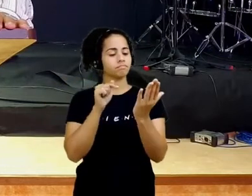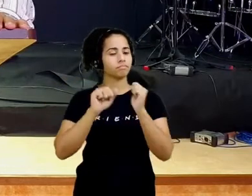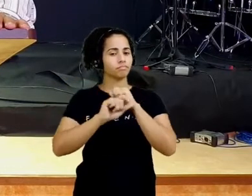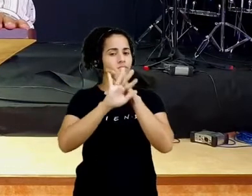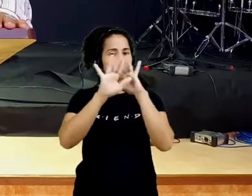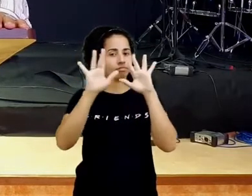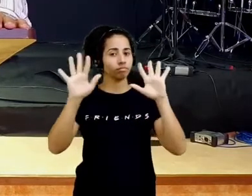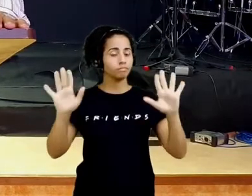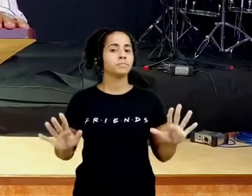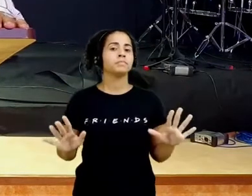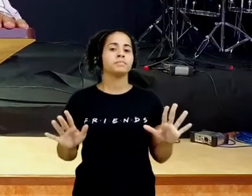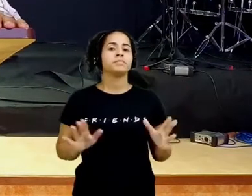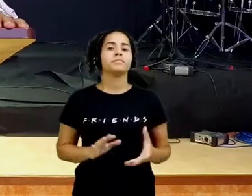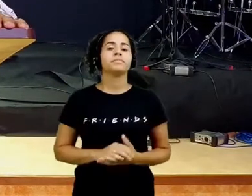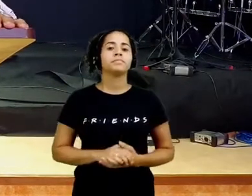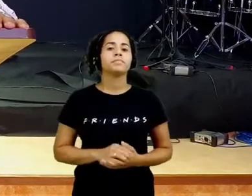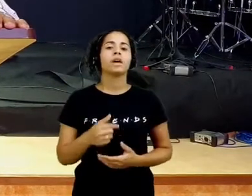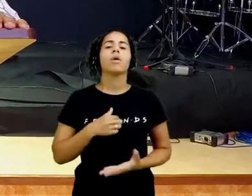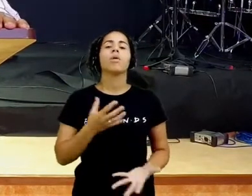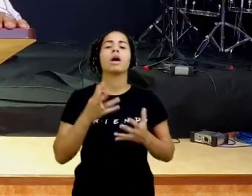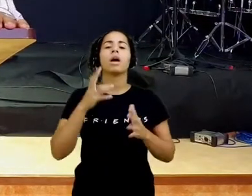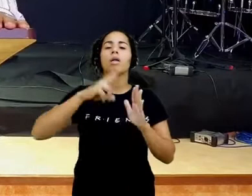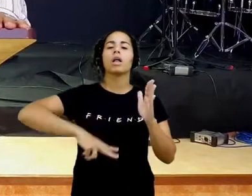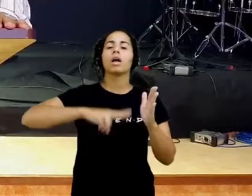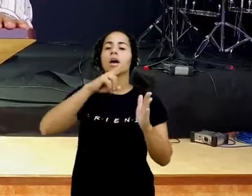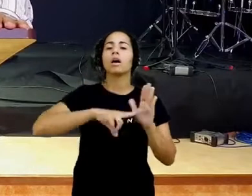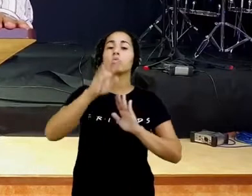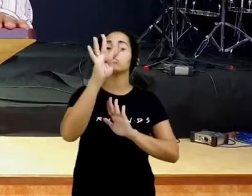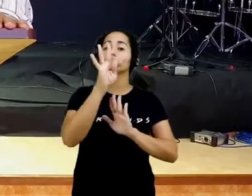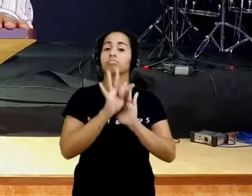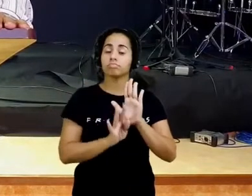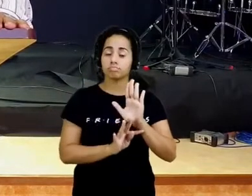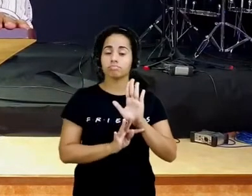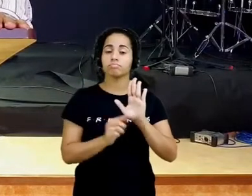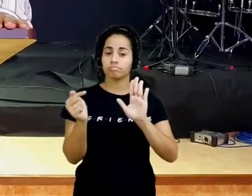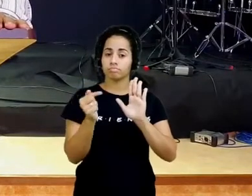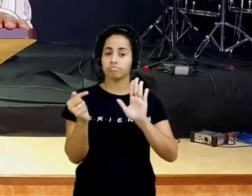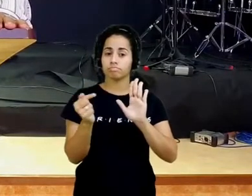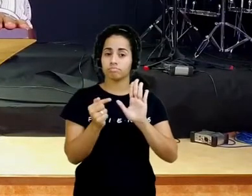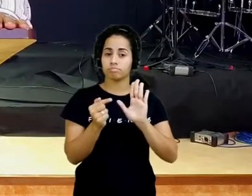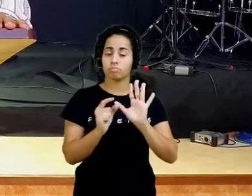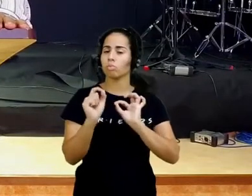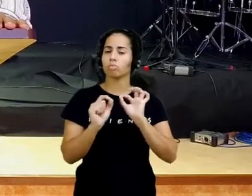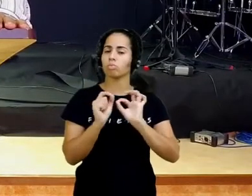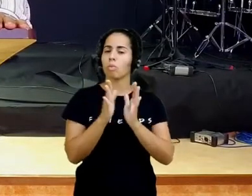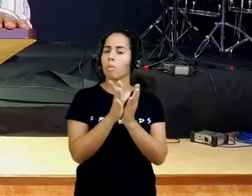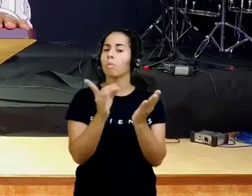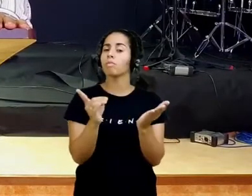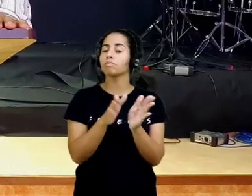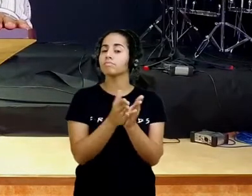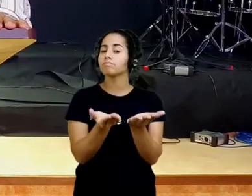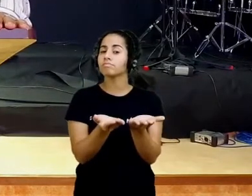Deus. E eu quero ler um texto da palavra de Deus que se encontra no